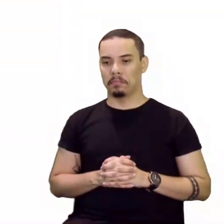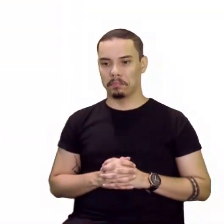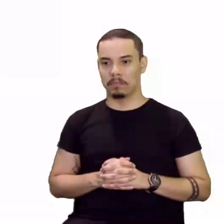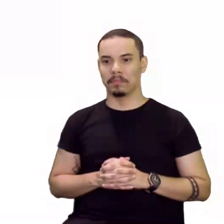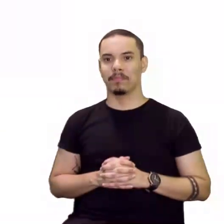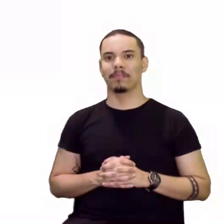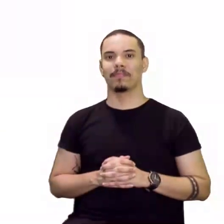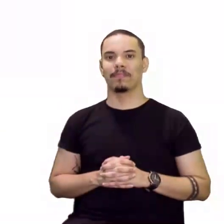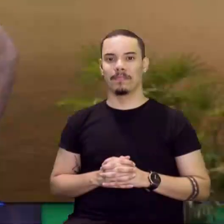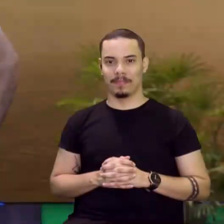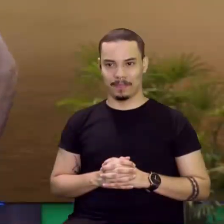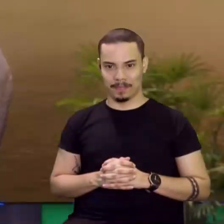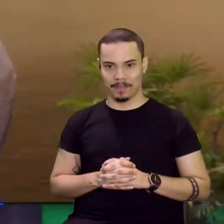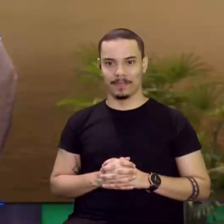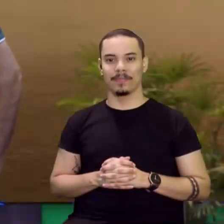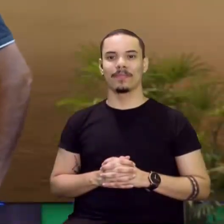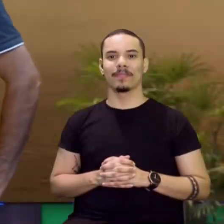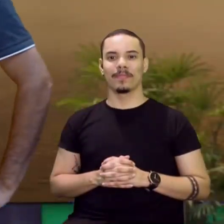Vem comigo.